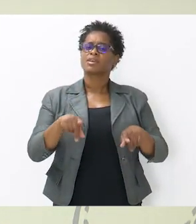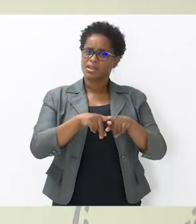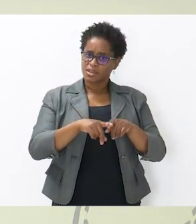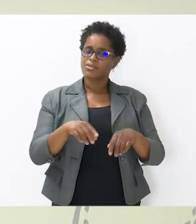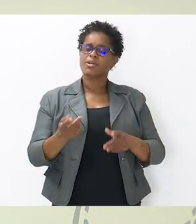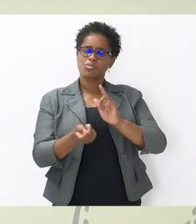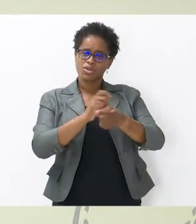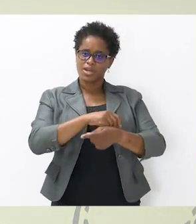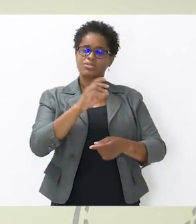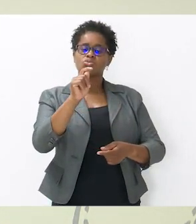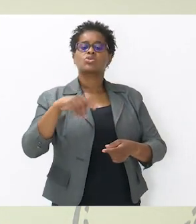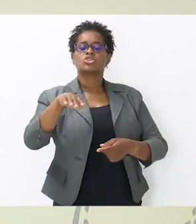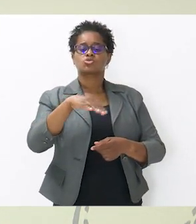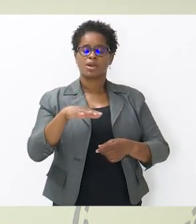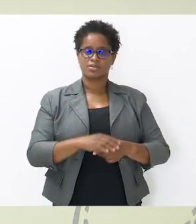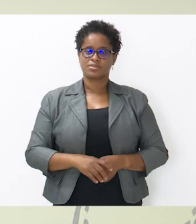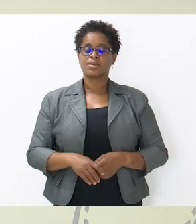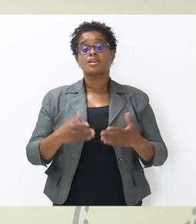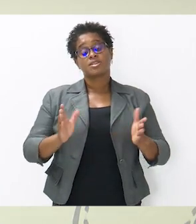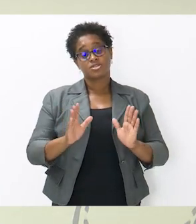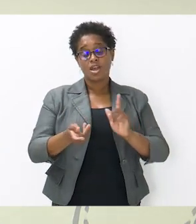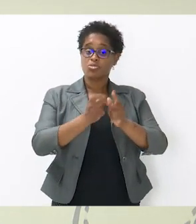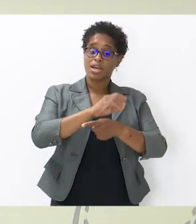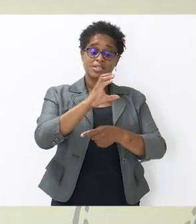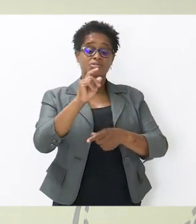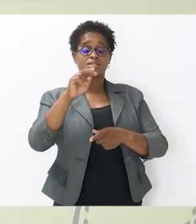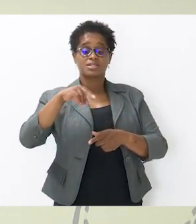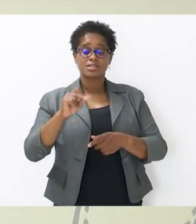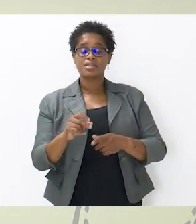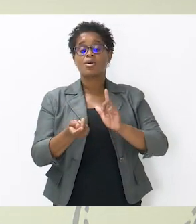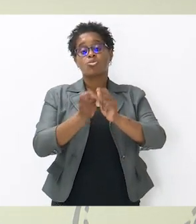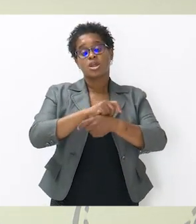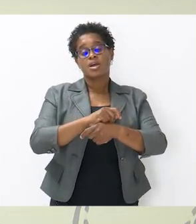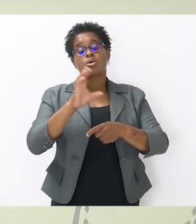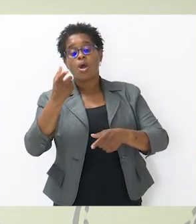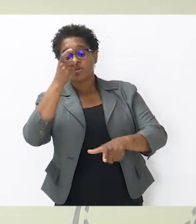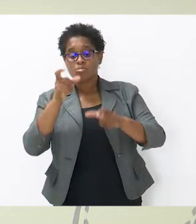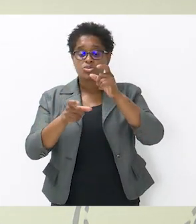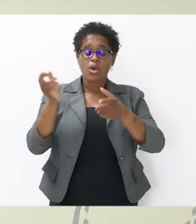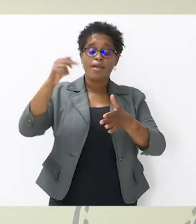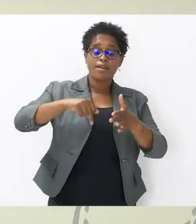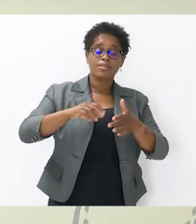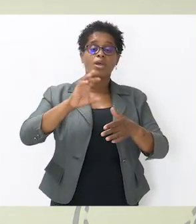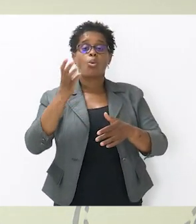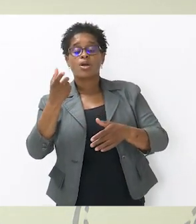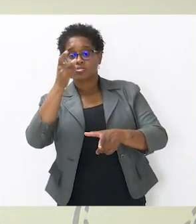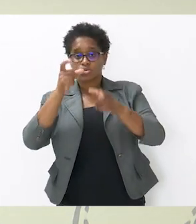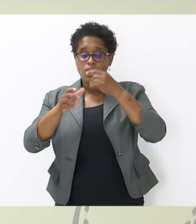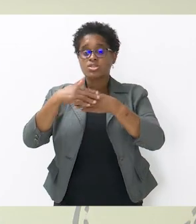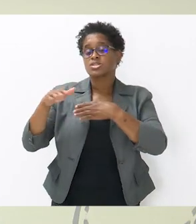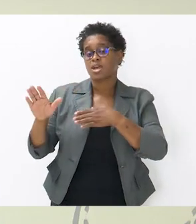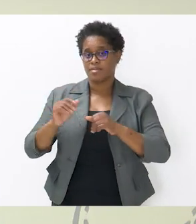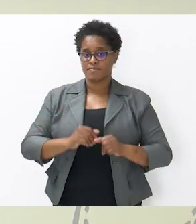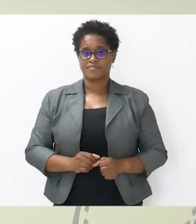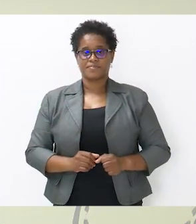coisa que mudança de espaço. Já a mudança de cena é mudança quando a personagem entra ou quando a